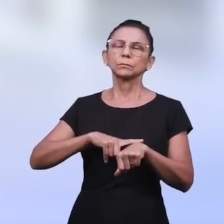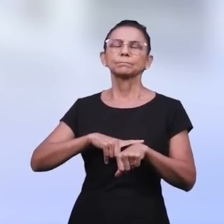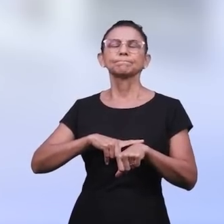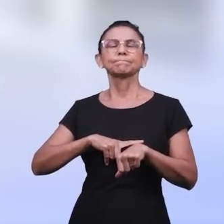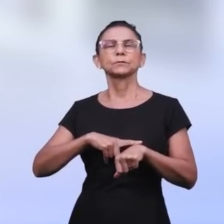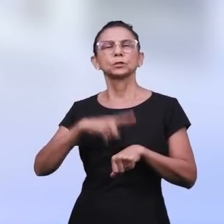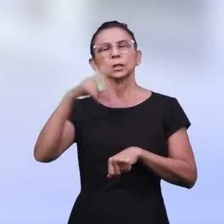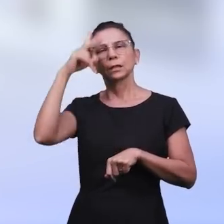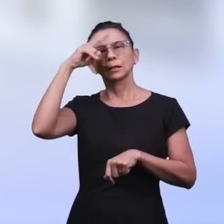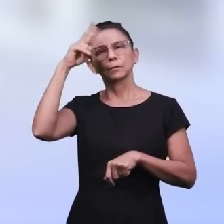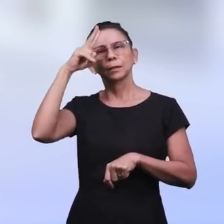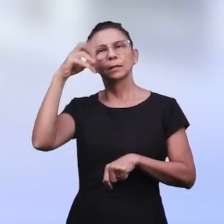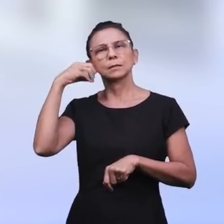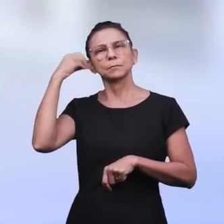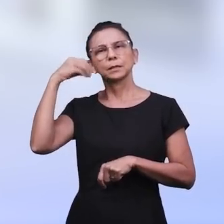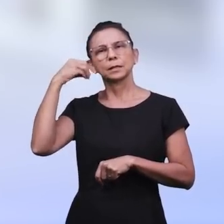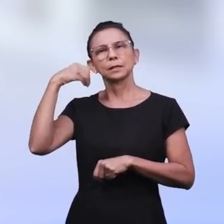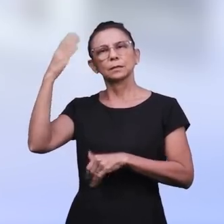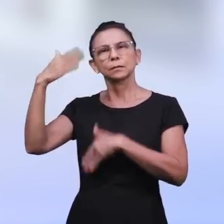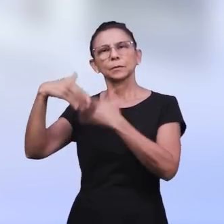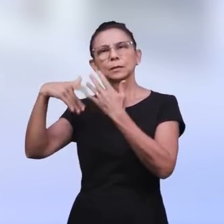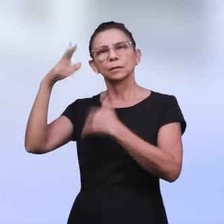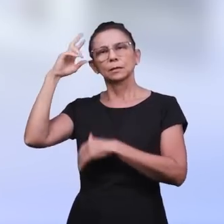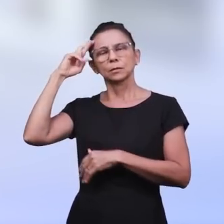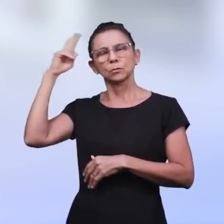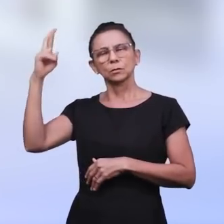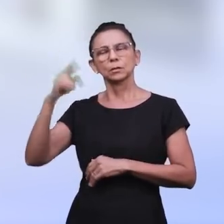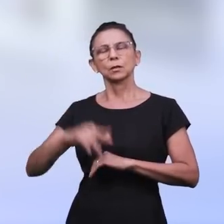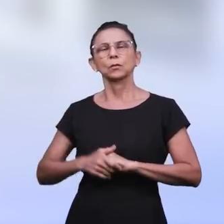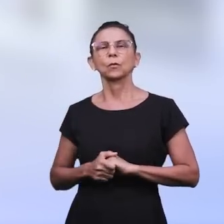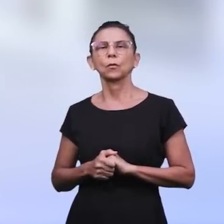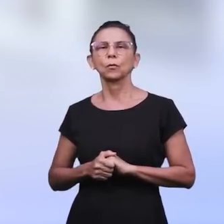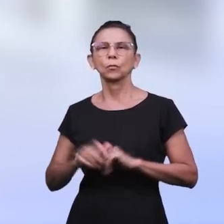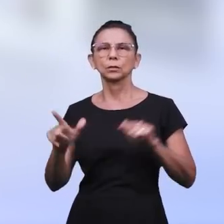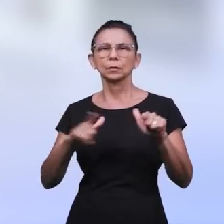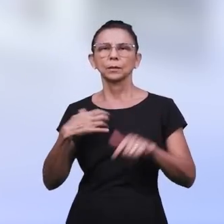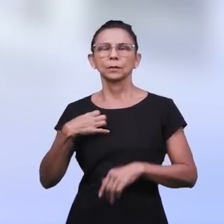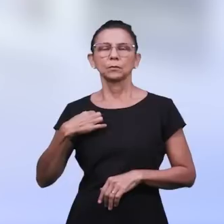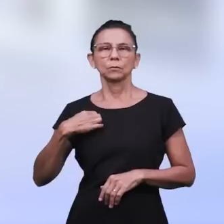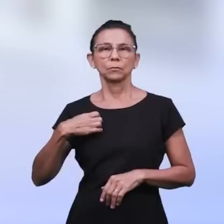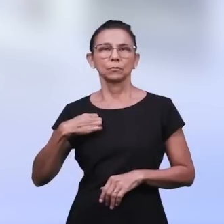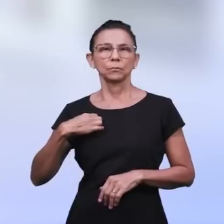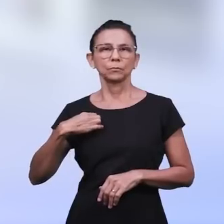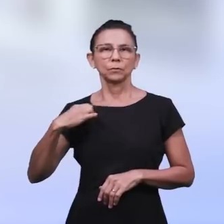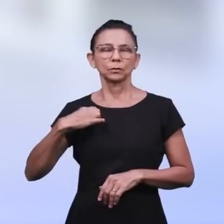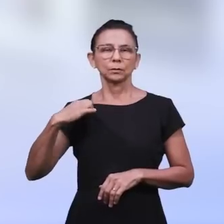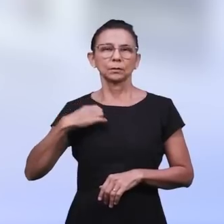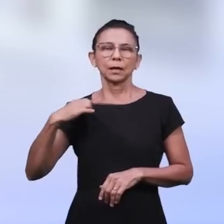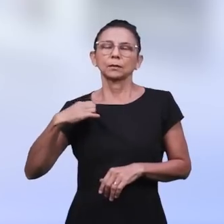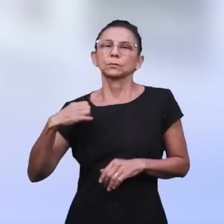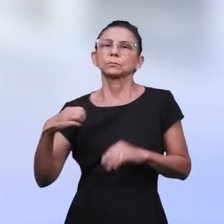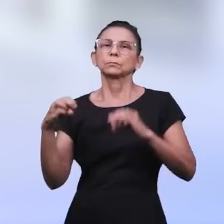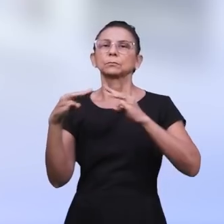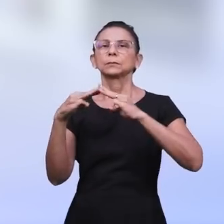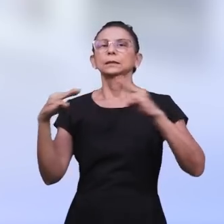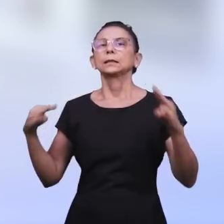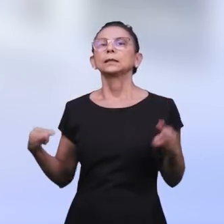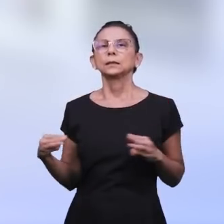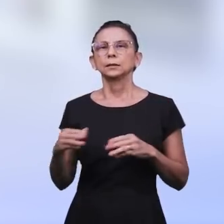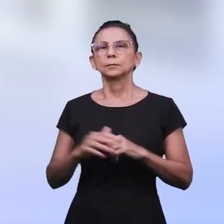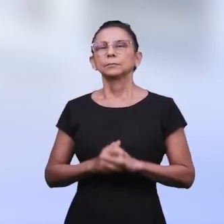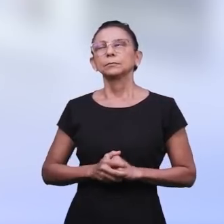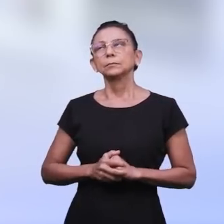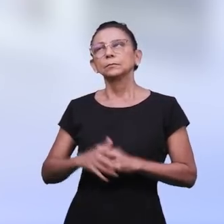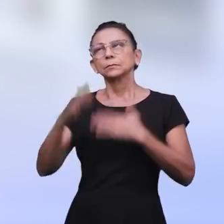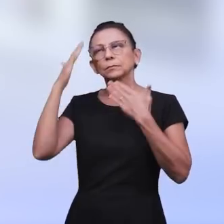relembrar experiências vividas com o Senhor a partir do nosso serviço voluntário no Manaim. Tem sido uma